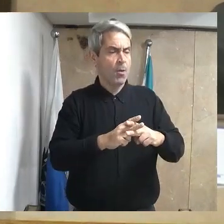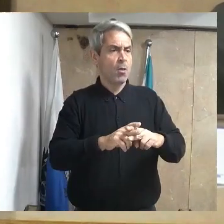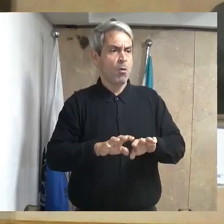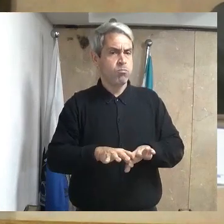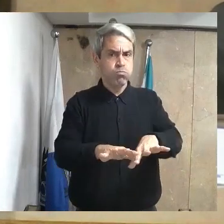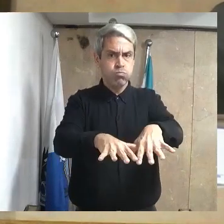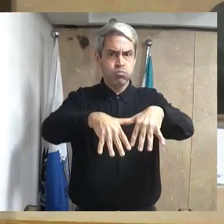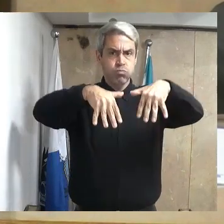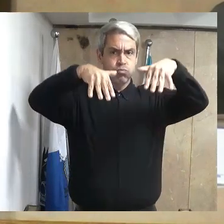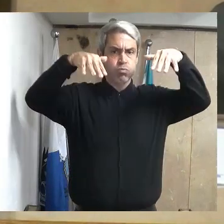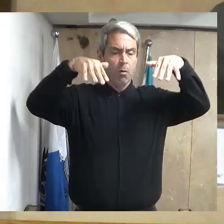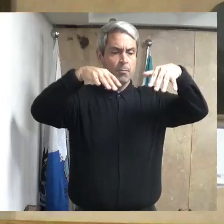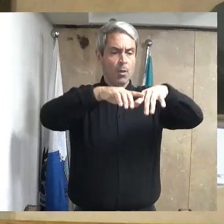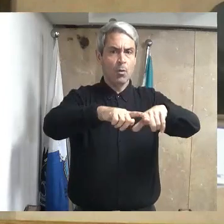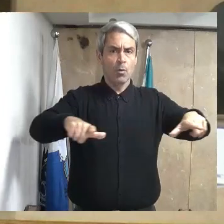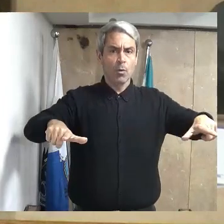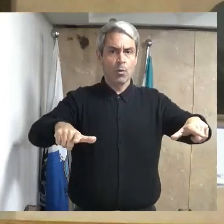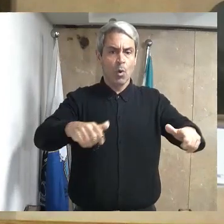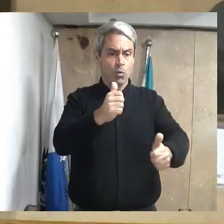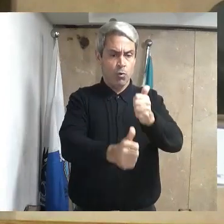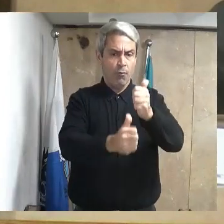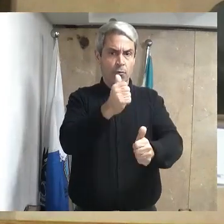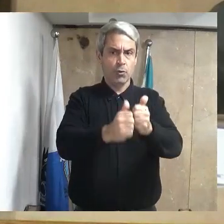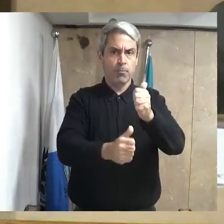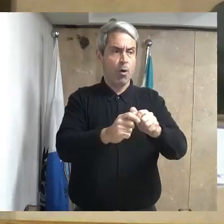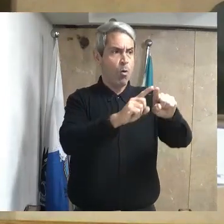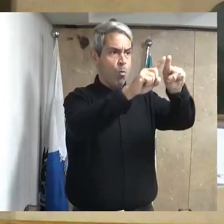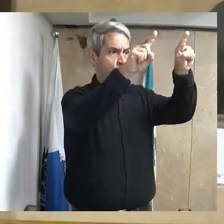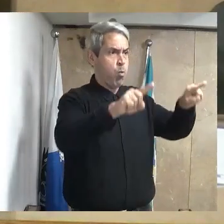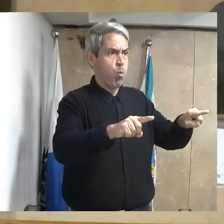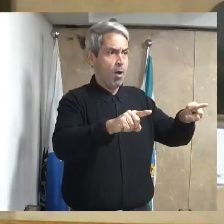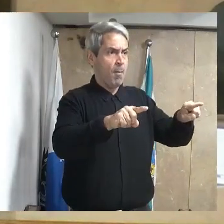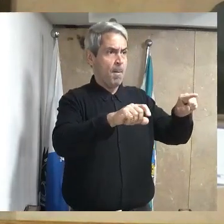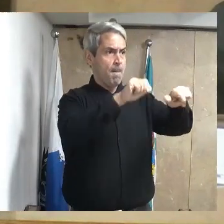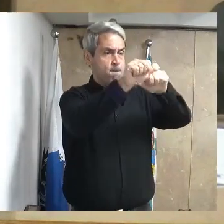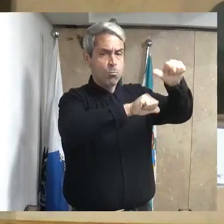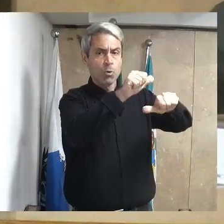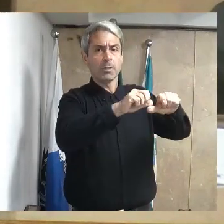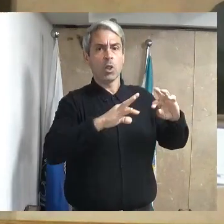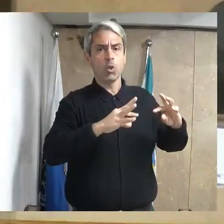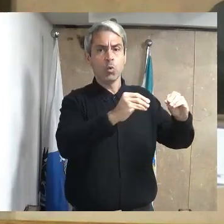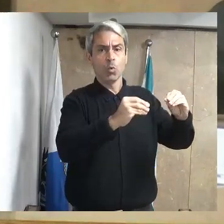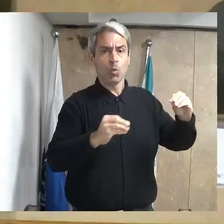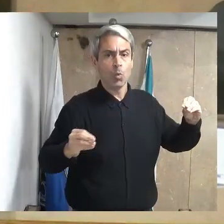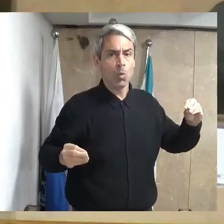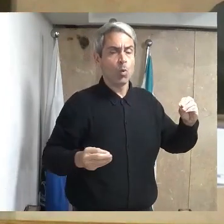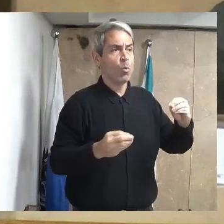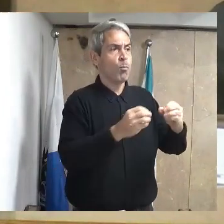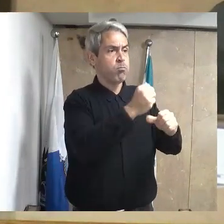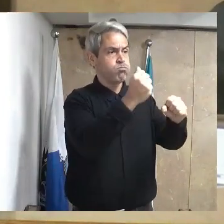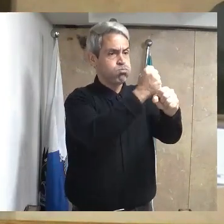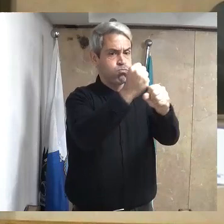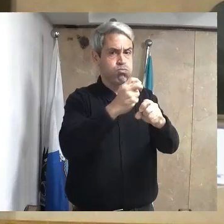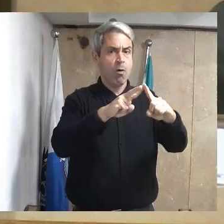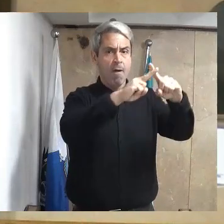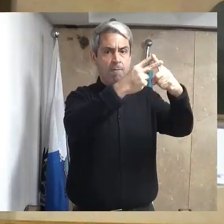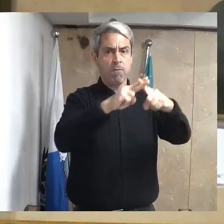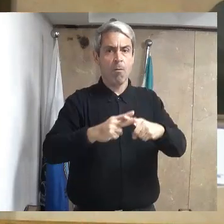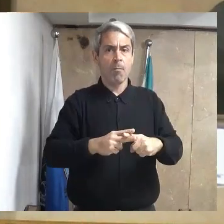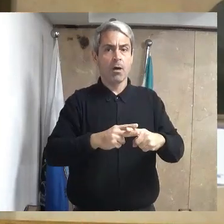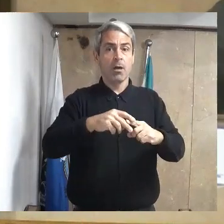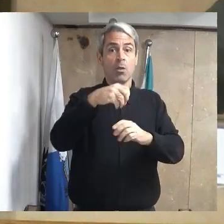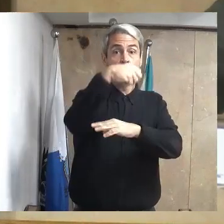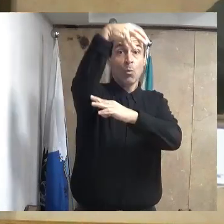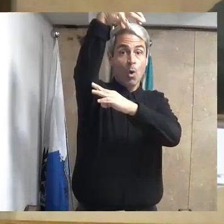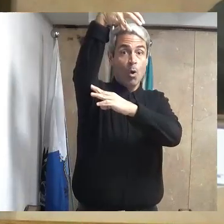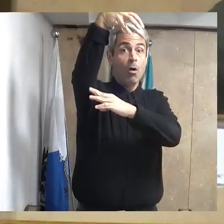troca de grama sintética e dos alambrados, colocação de telas, bem como manutenção dos vestiários e da iluminação